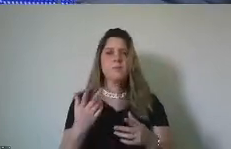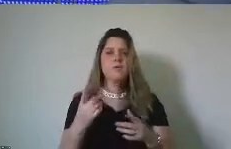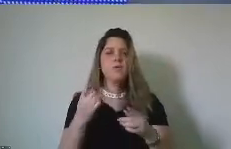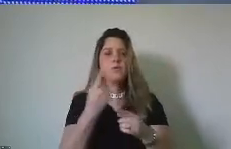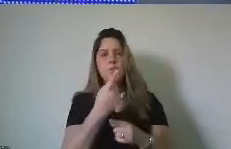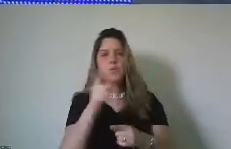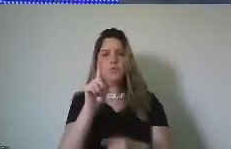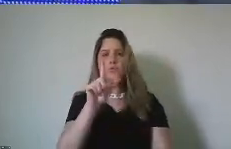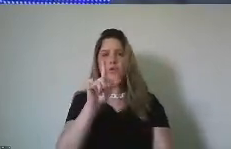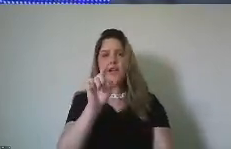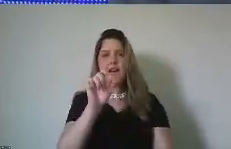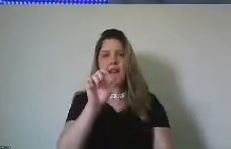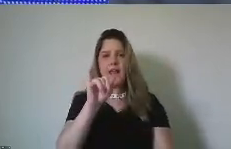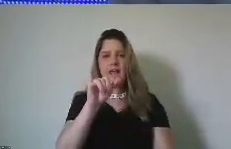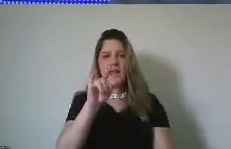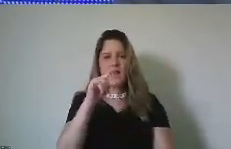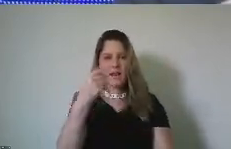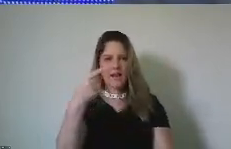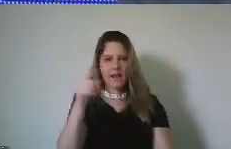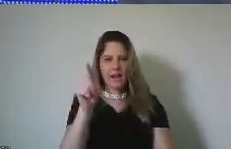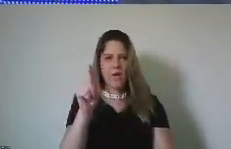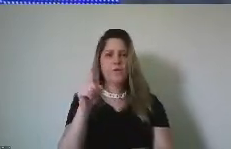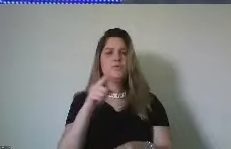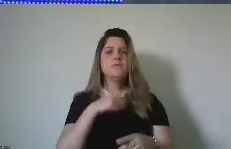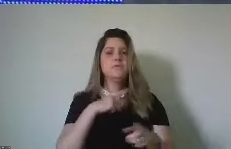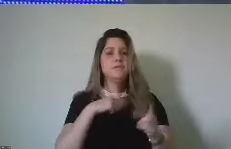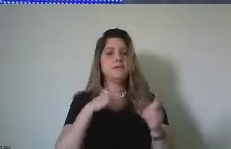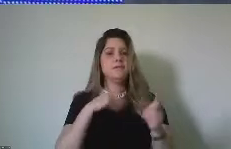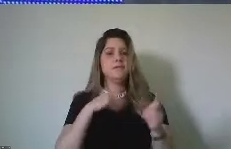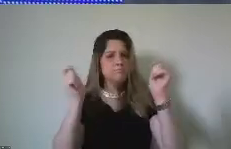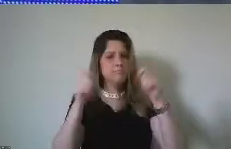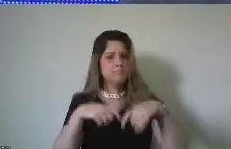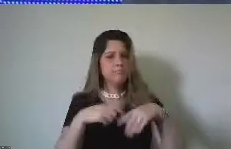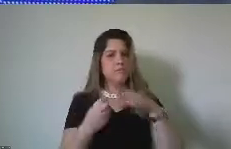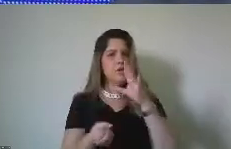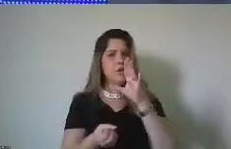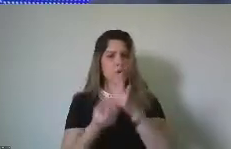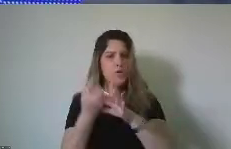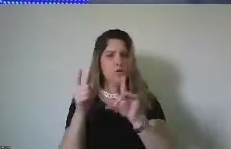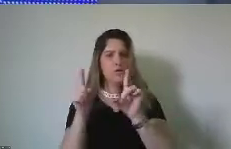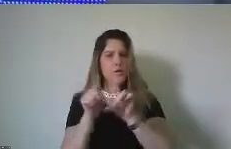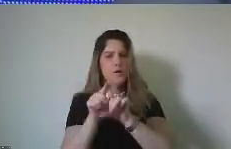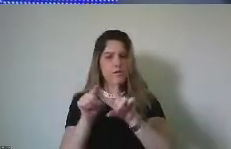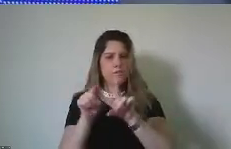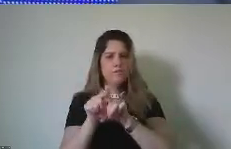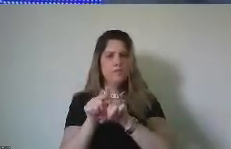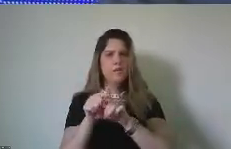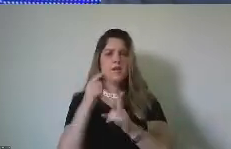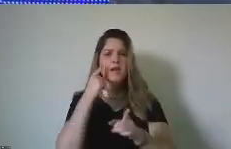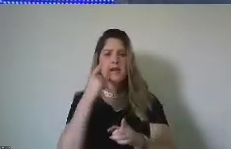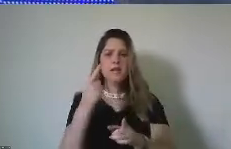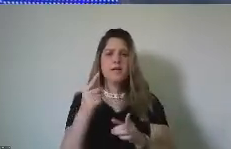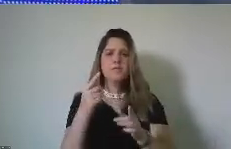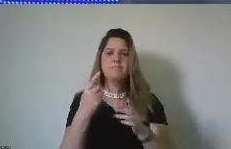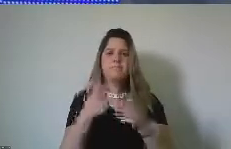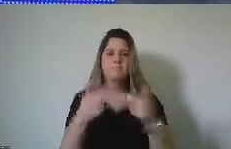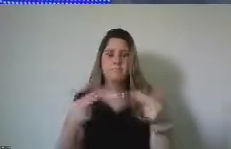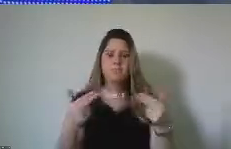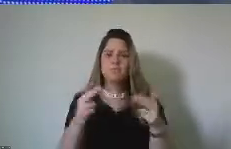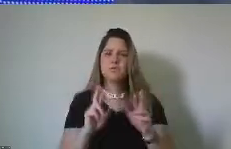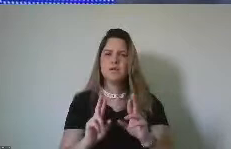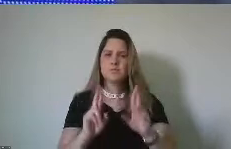onde a gente teve a felicidade de seu ganhador também do lote 1 a gente fez uma análise muito responsável